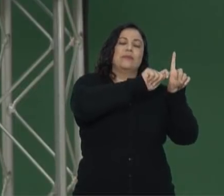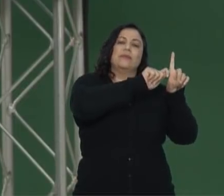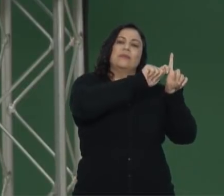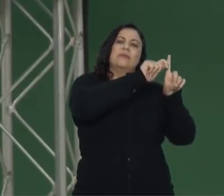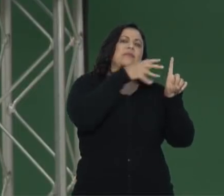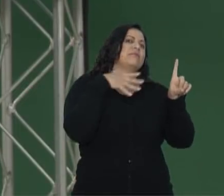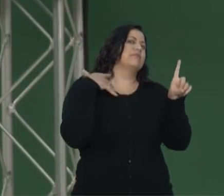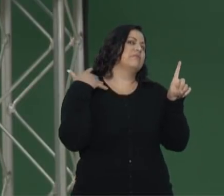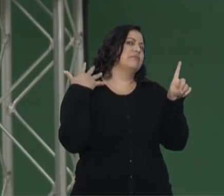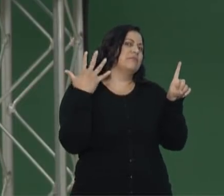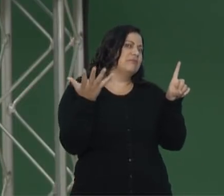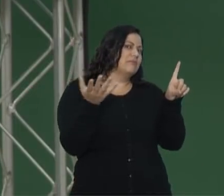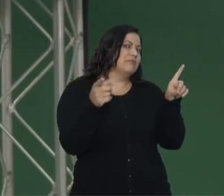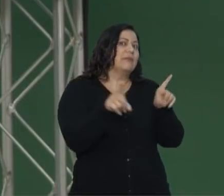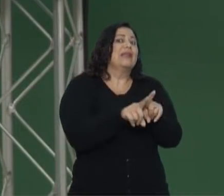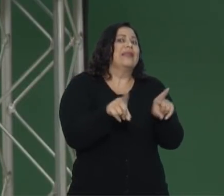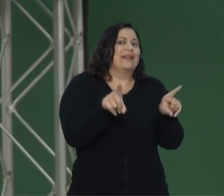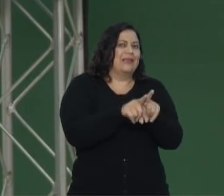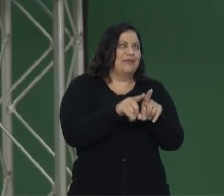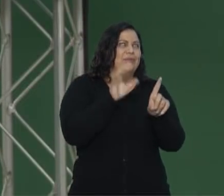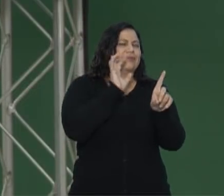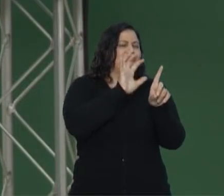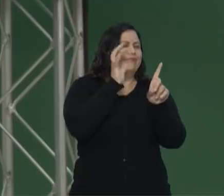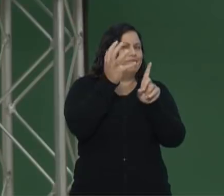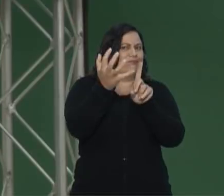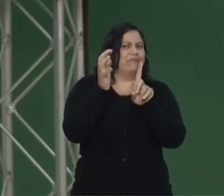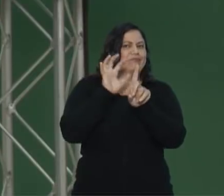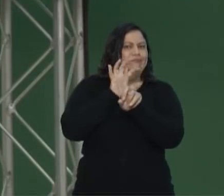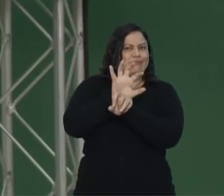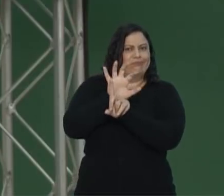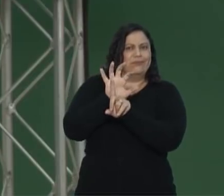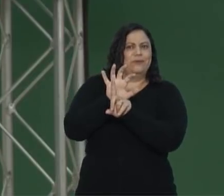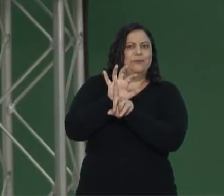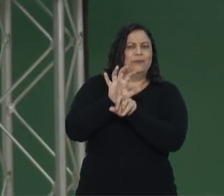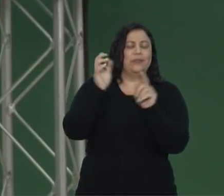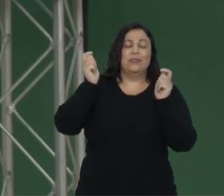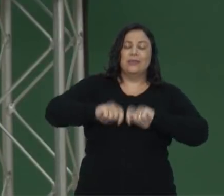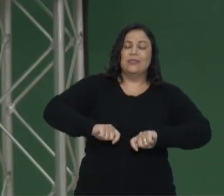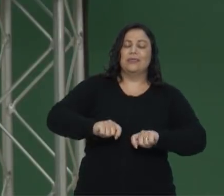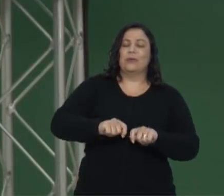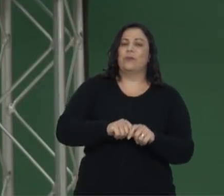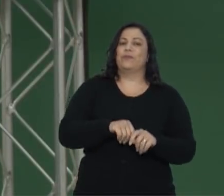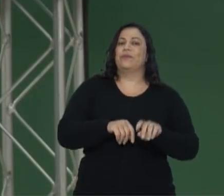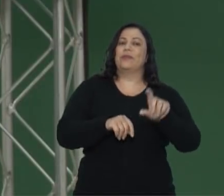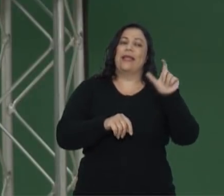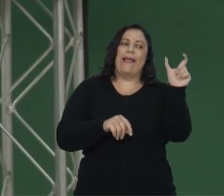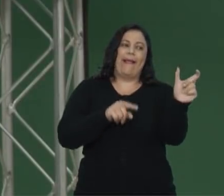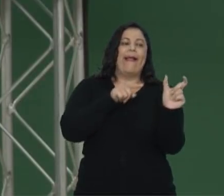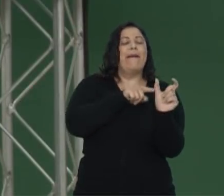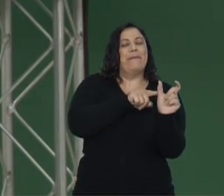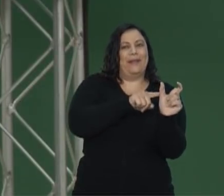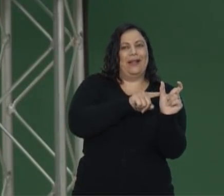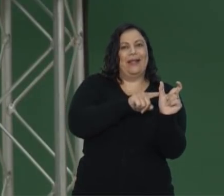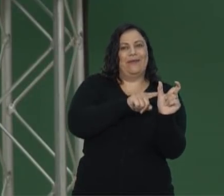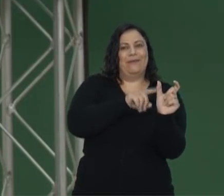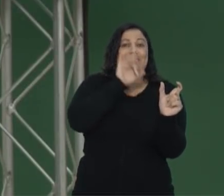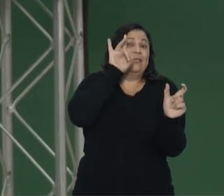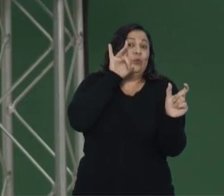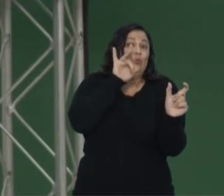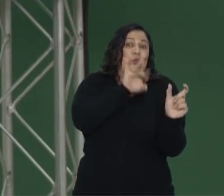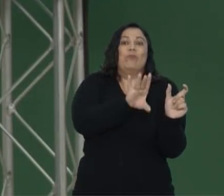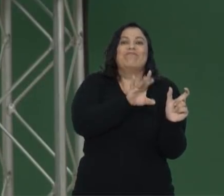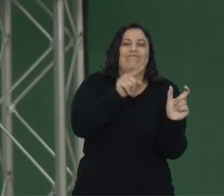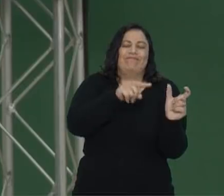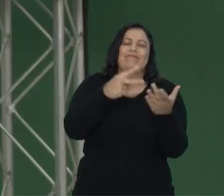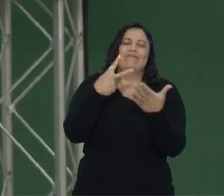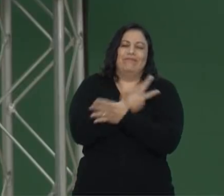temperatura também influencia no processo de decomposição. Então, a palavra exclusivamente está indicando o erro